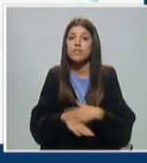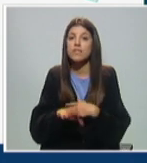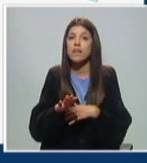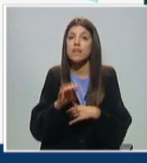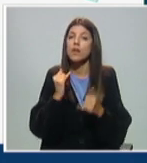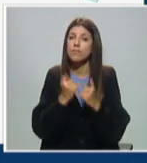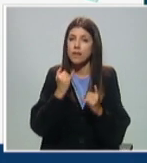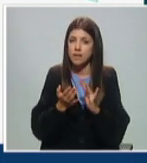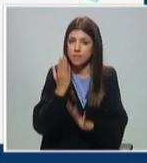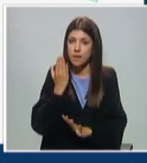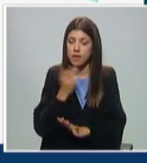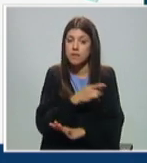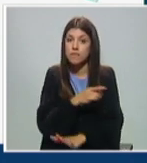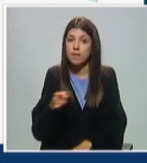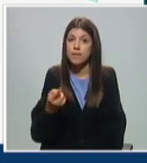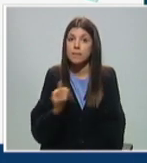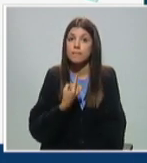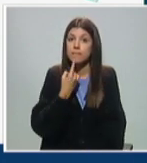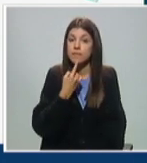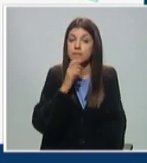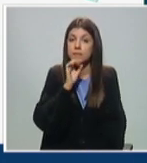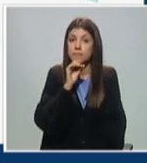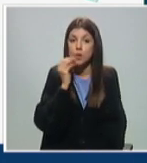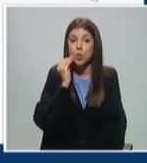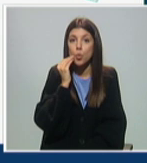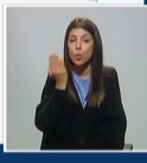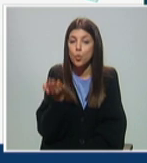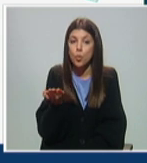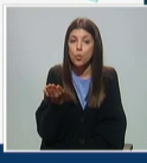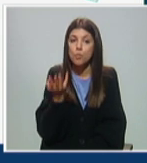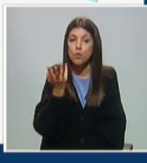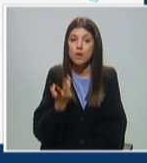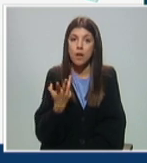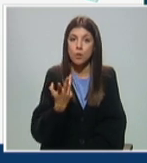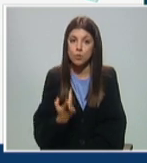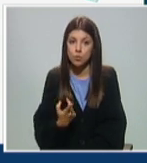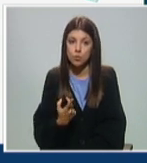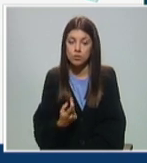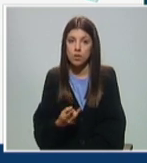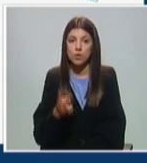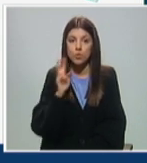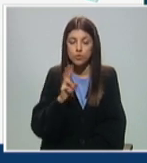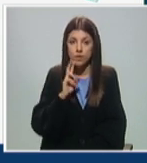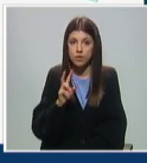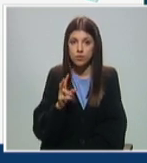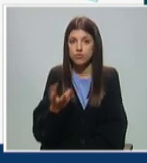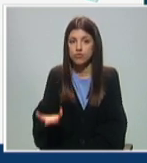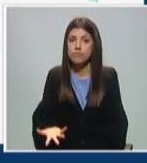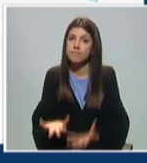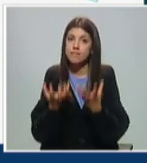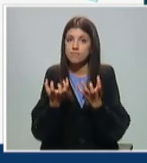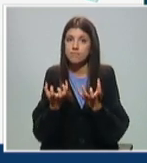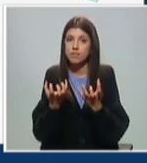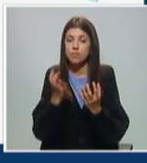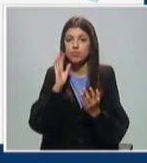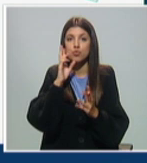é importante que tu percebas como é que se fazem, como é que se calculam os valores que queremos apurar.